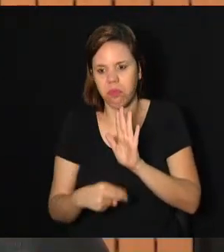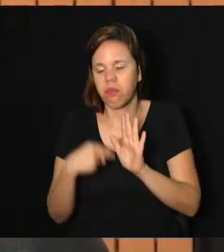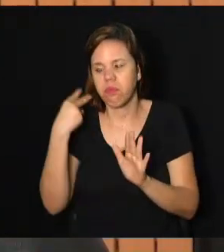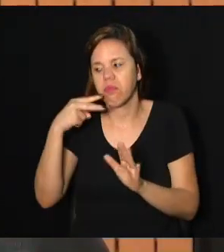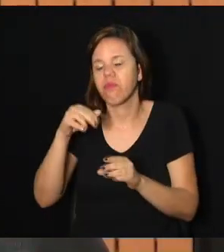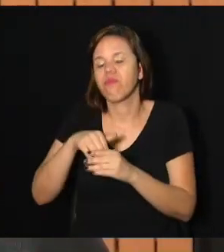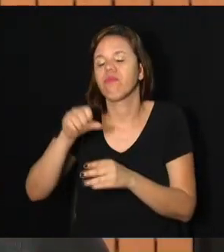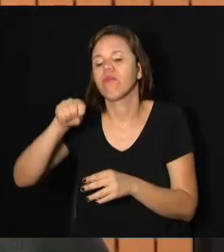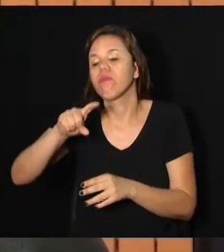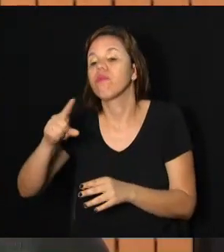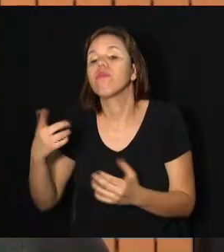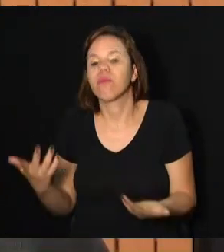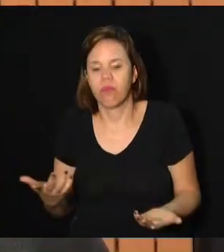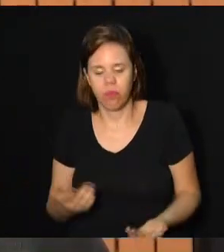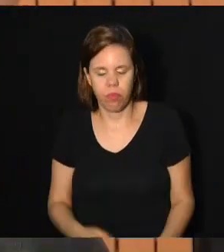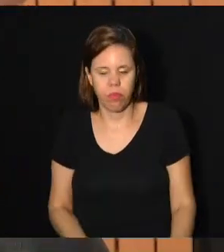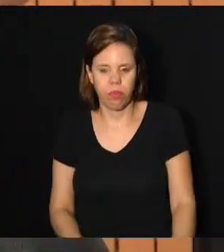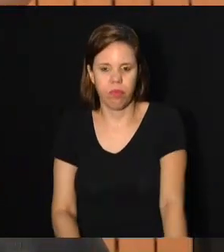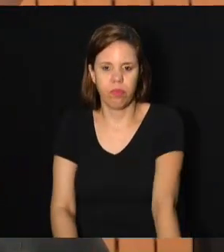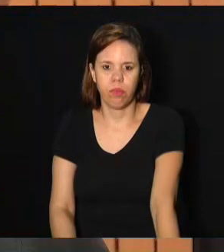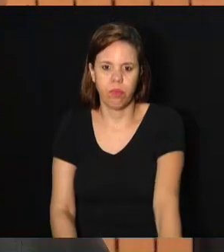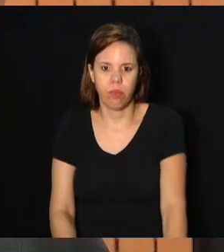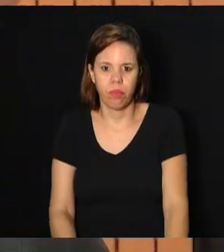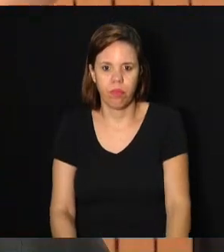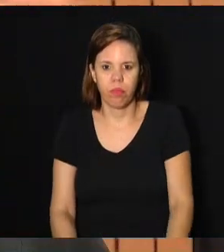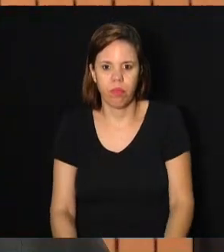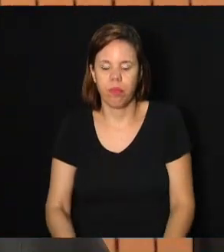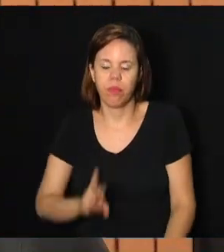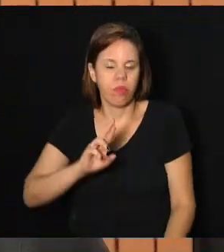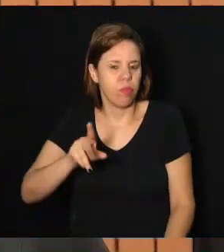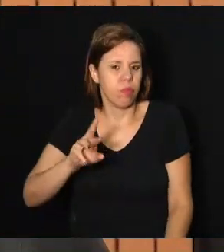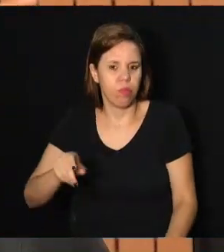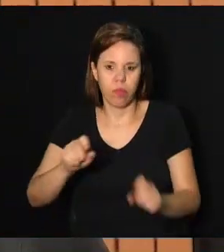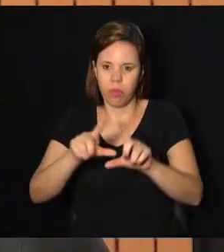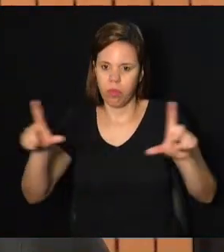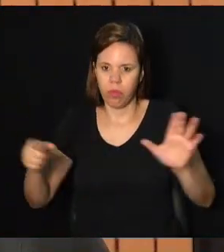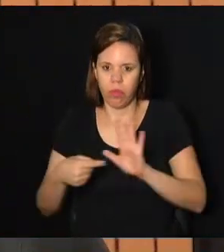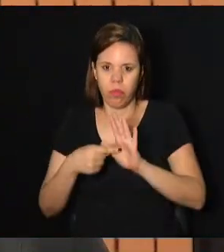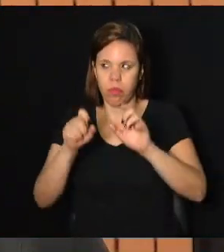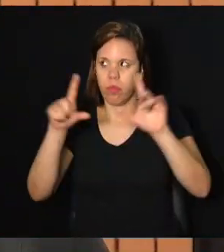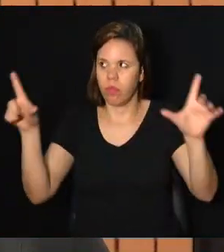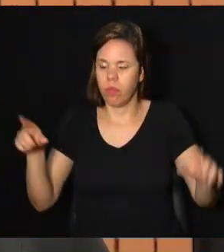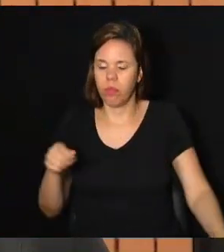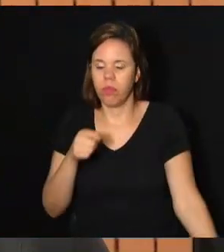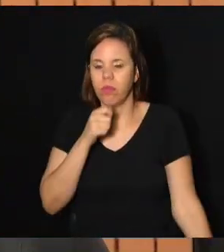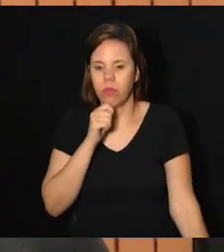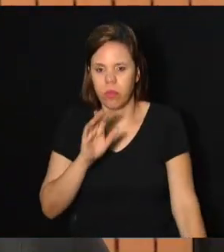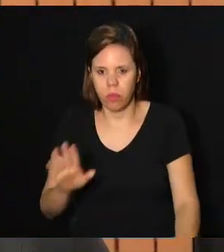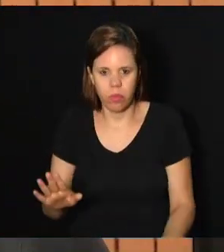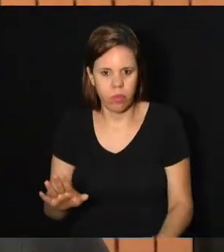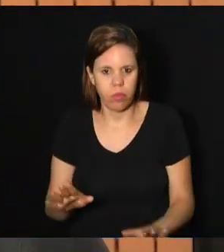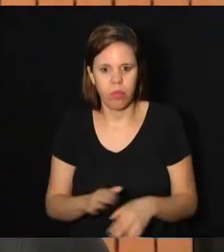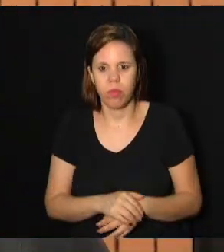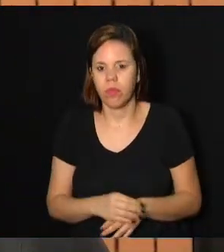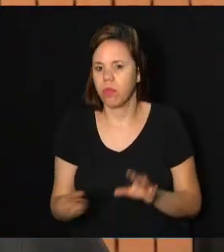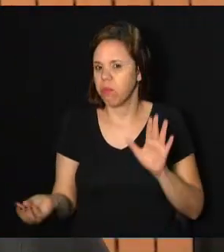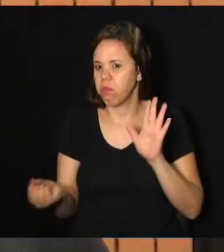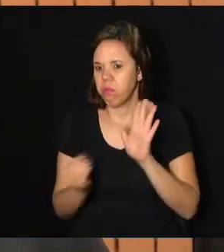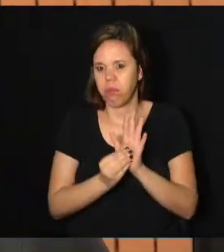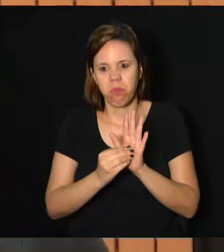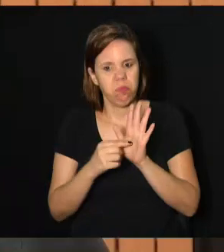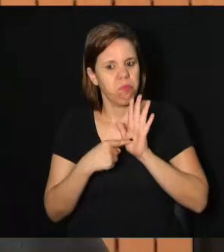ela não é transmitida no painel, não aparece no painel, ela não fica